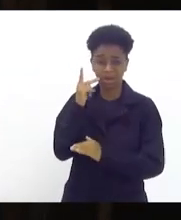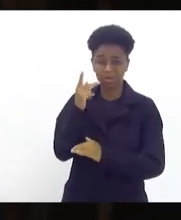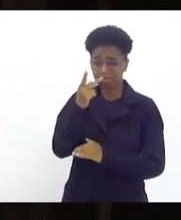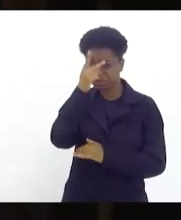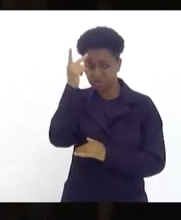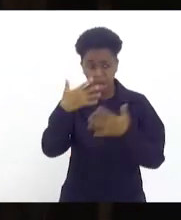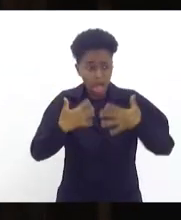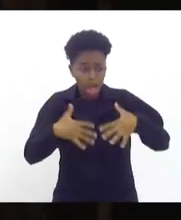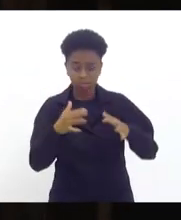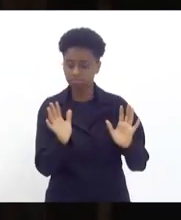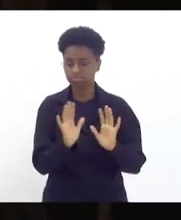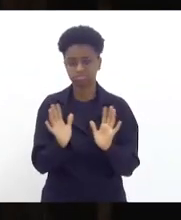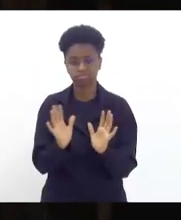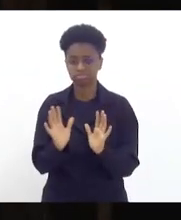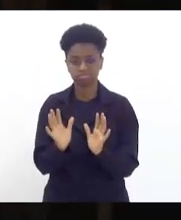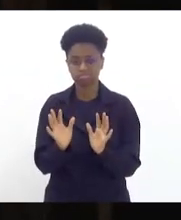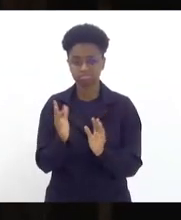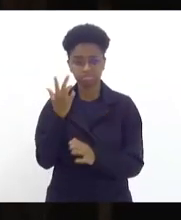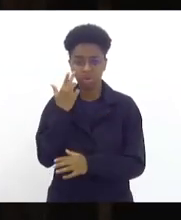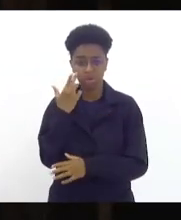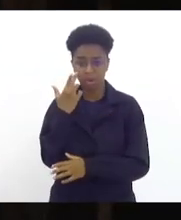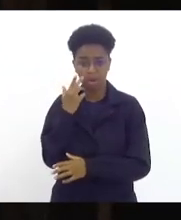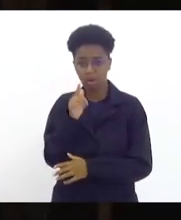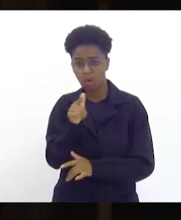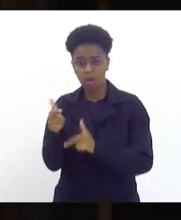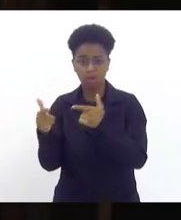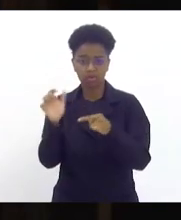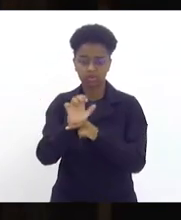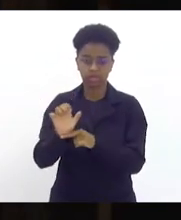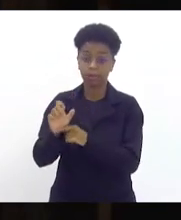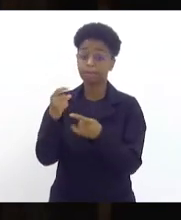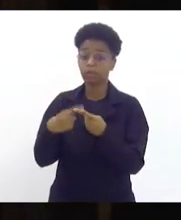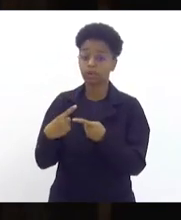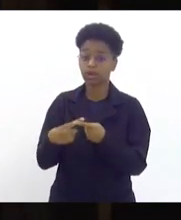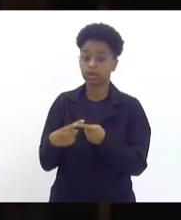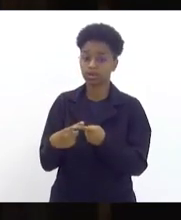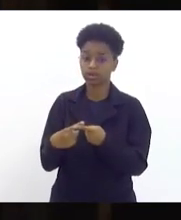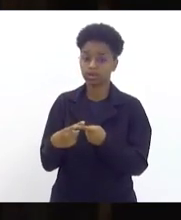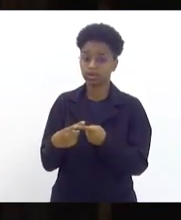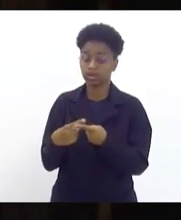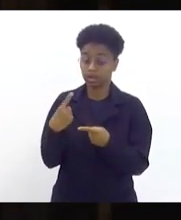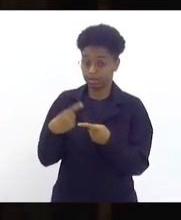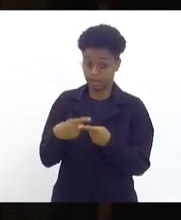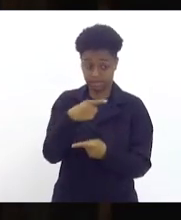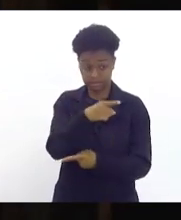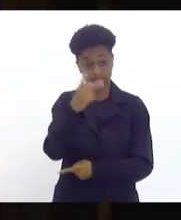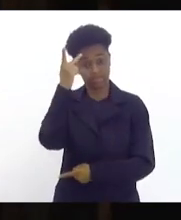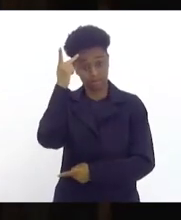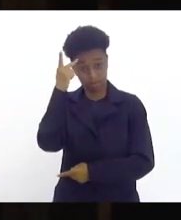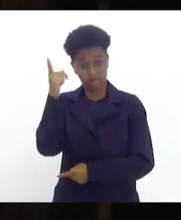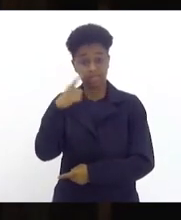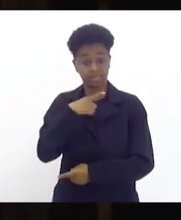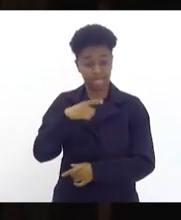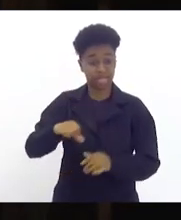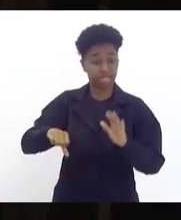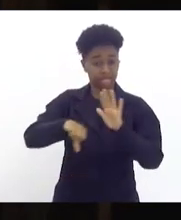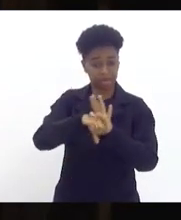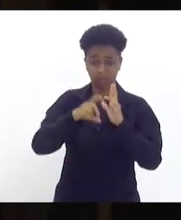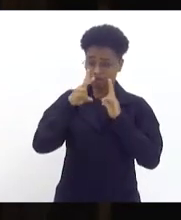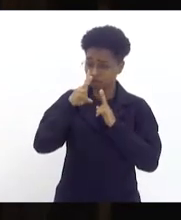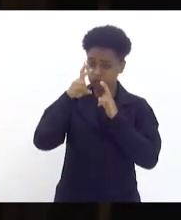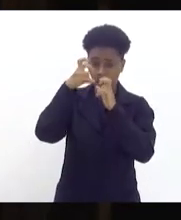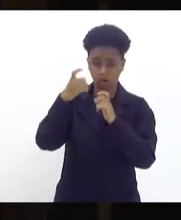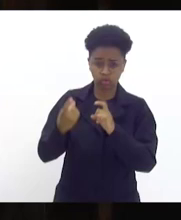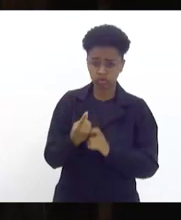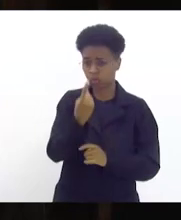reação nas pessoas de outros outros estados porque embora São Paulo tem uma organização criminosa forte única